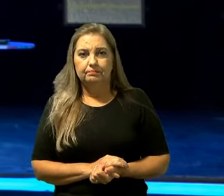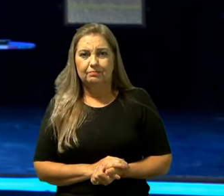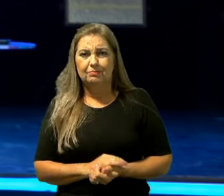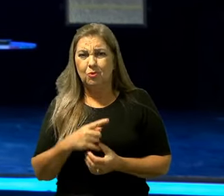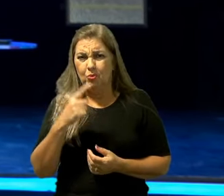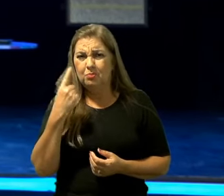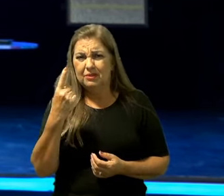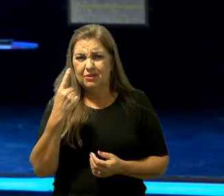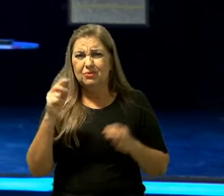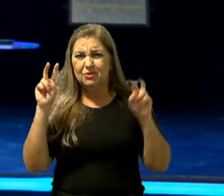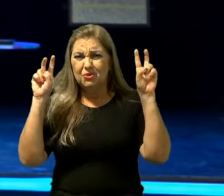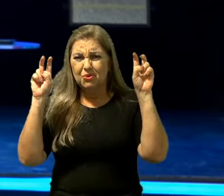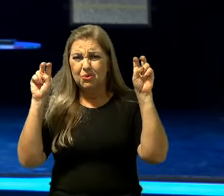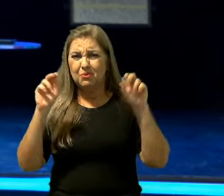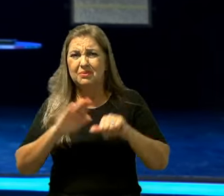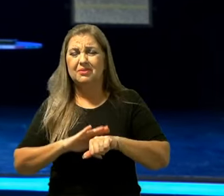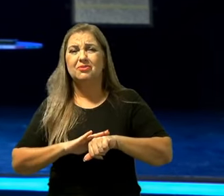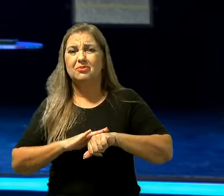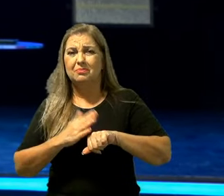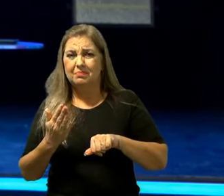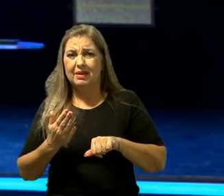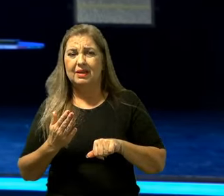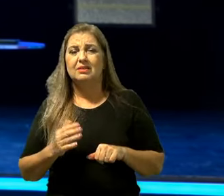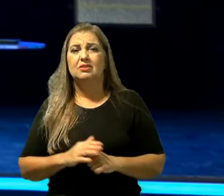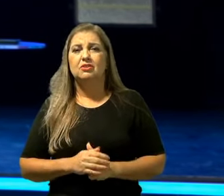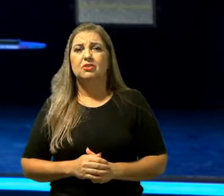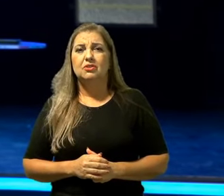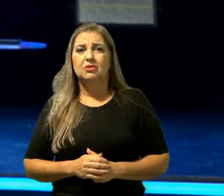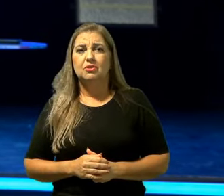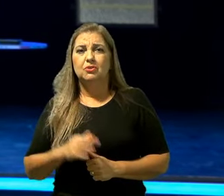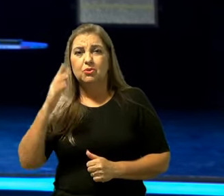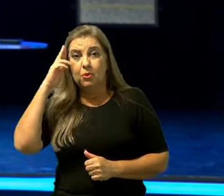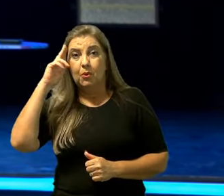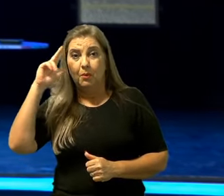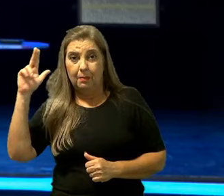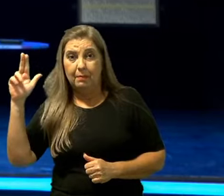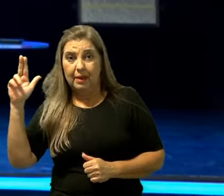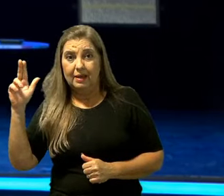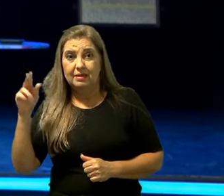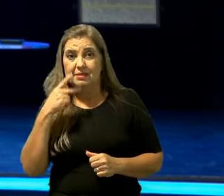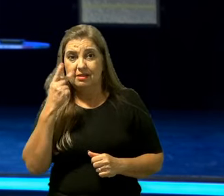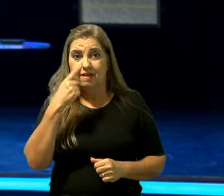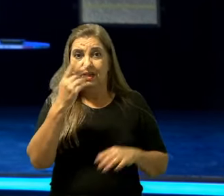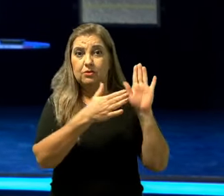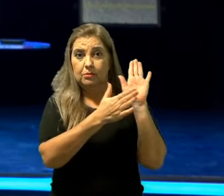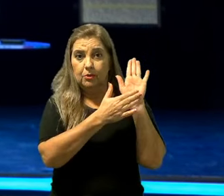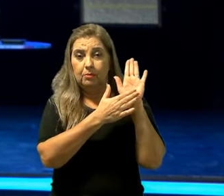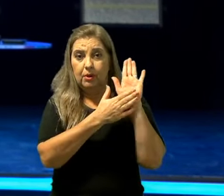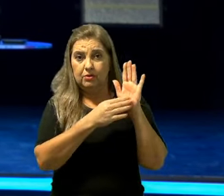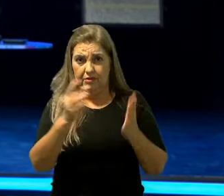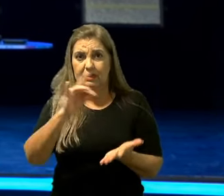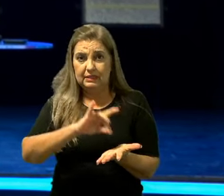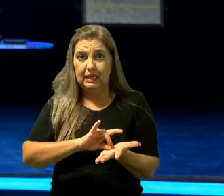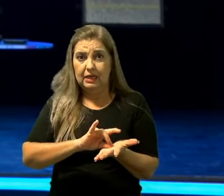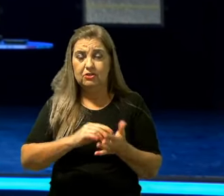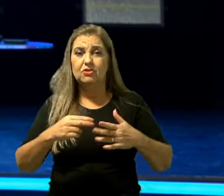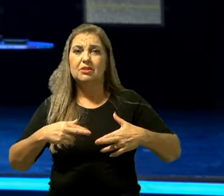Um dos assuntos mais em altas nos dias atuais é falar sobre propósito. É ou não é verdade? É algo que